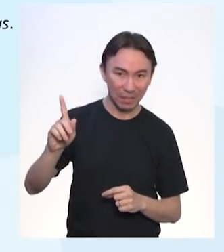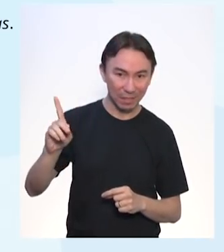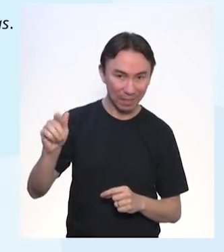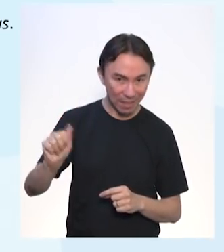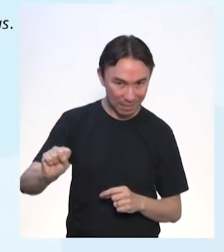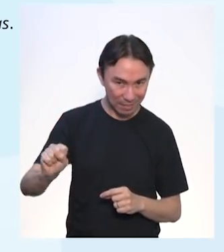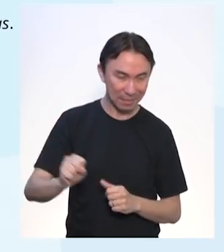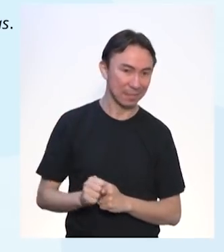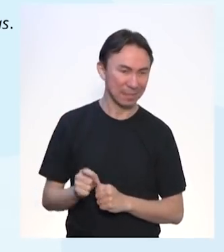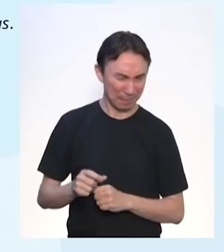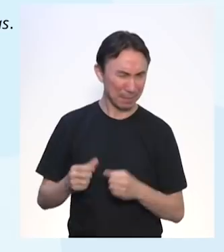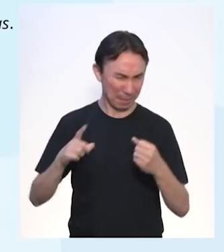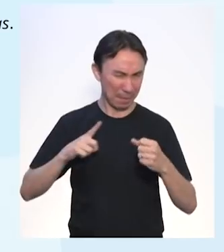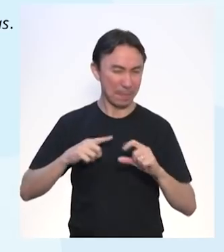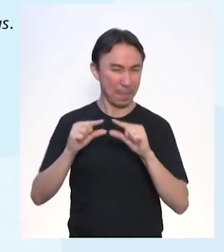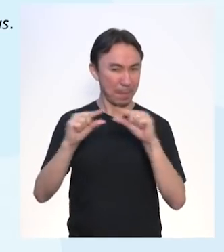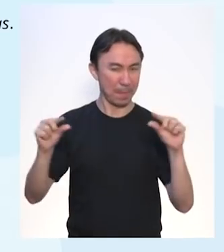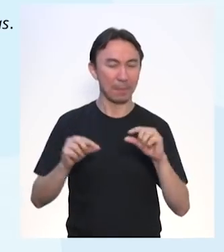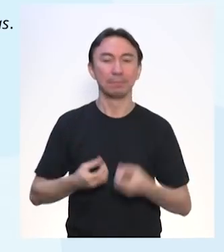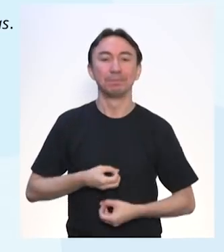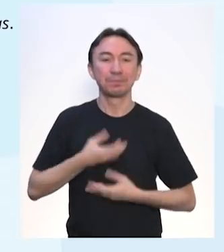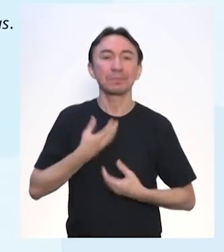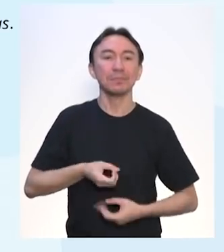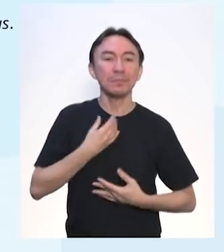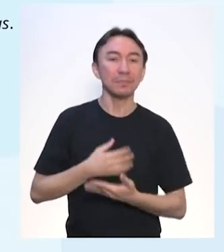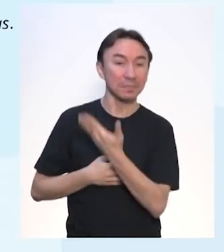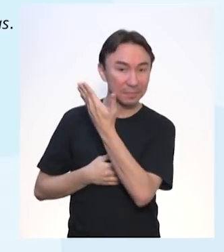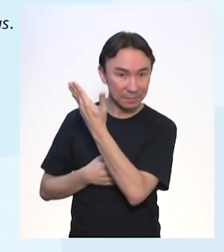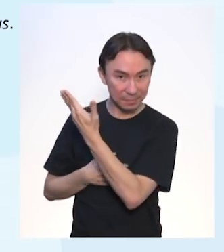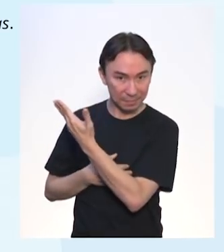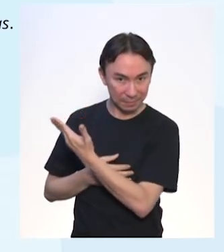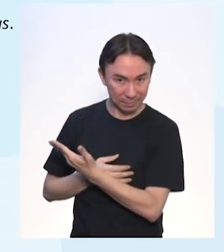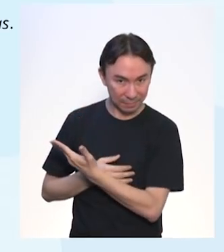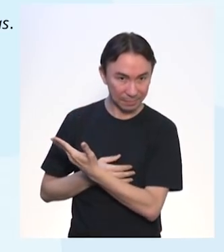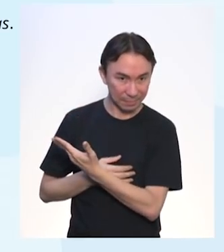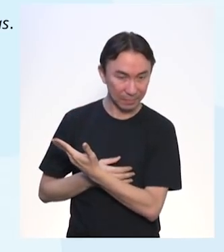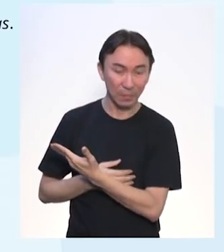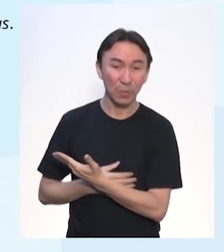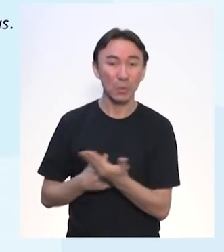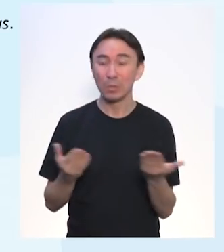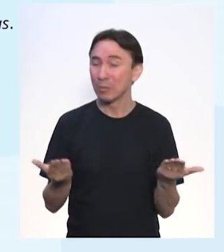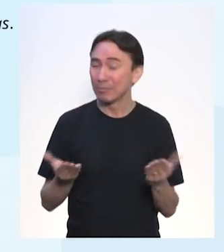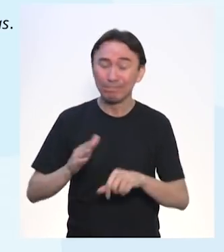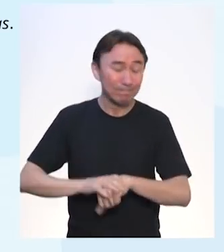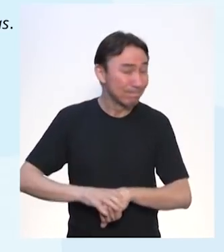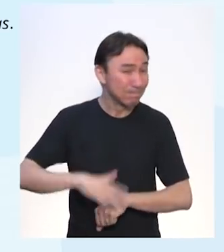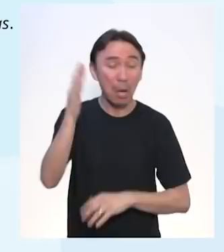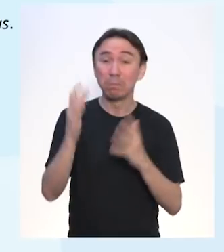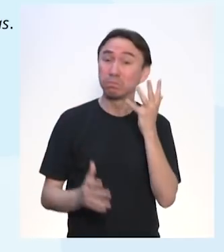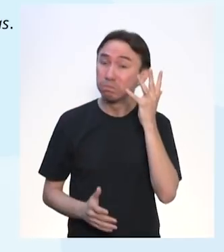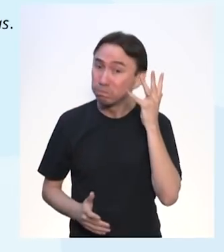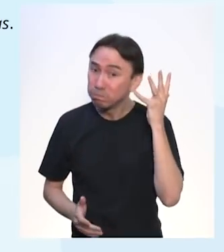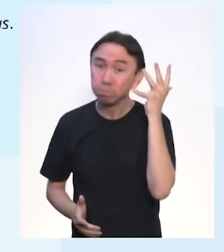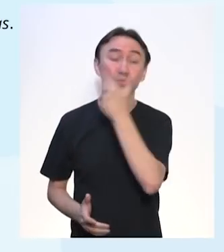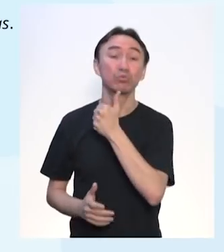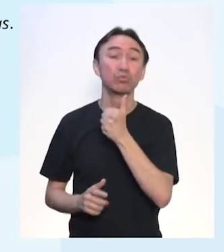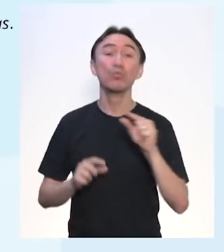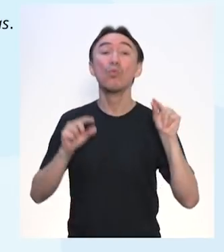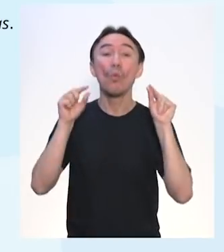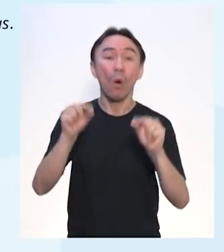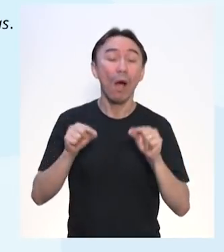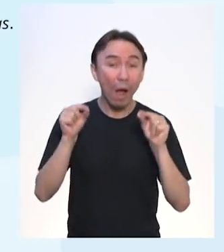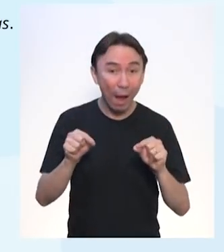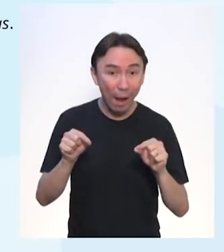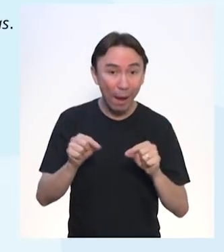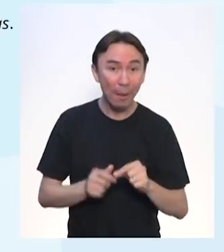a seguinte frase: o mais importante e bonito do mundo é isto, que as pessoas não